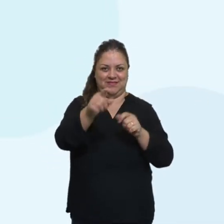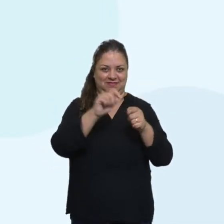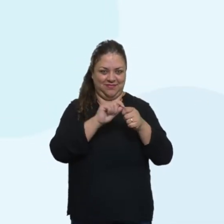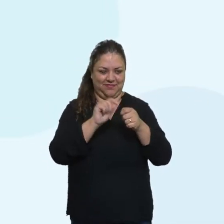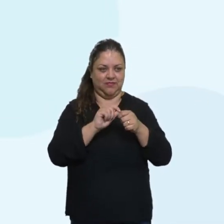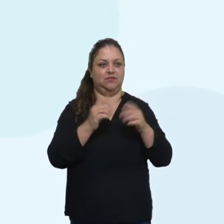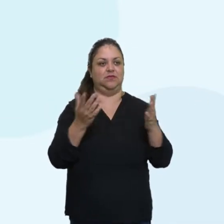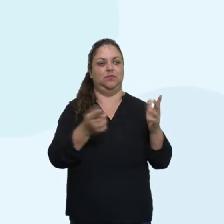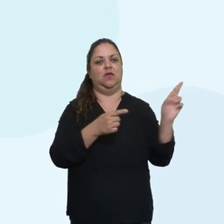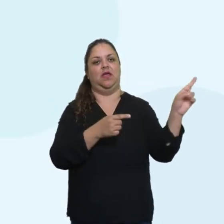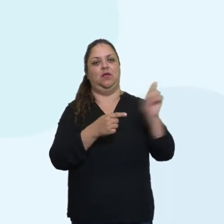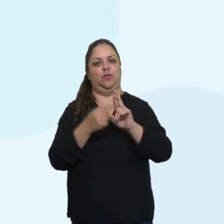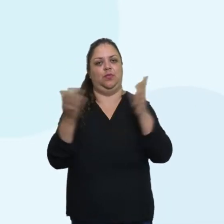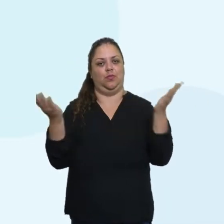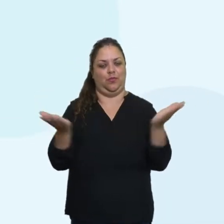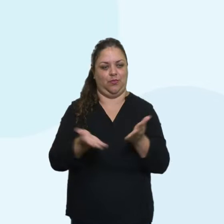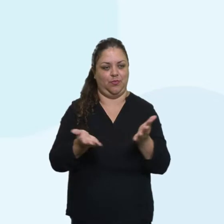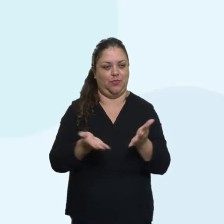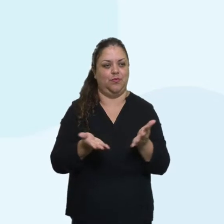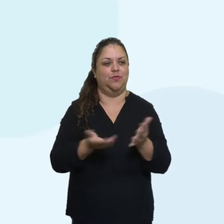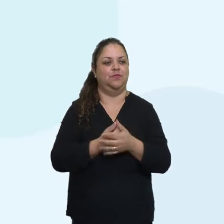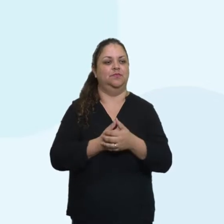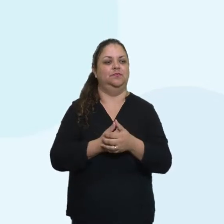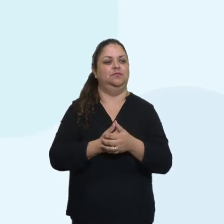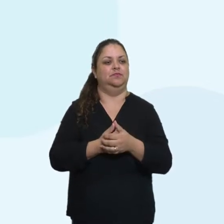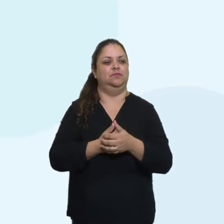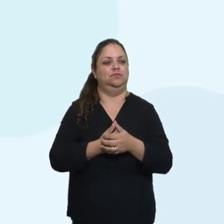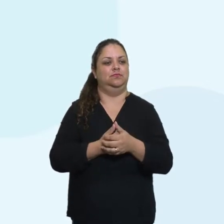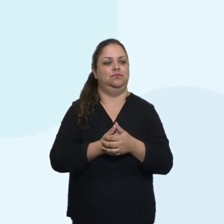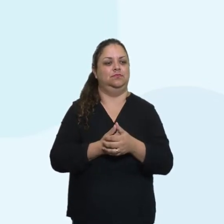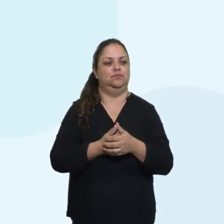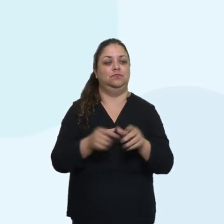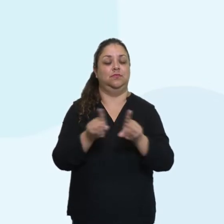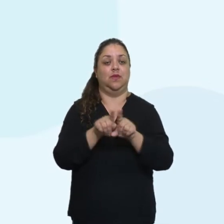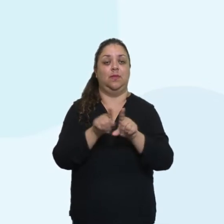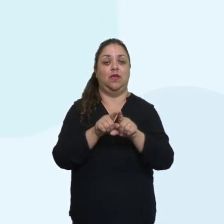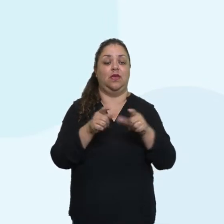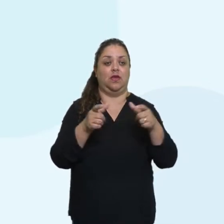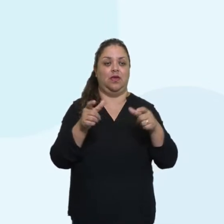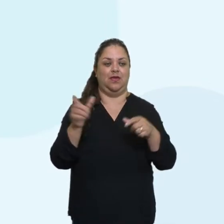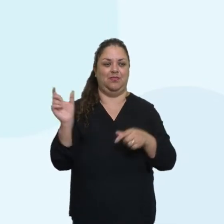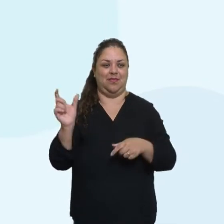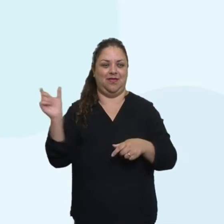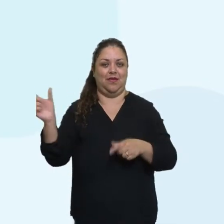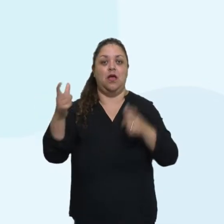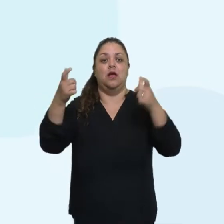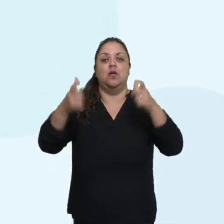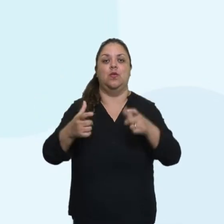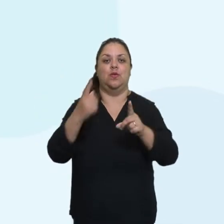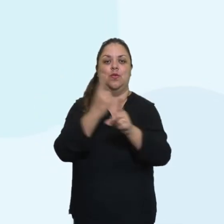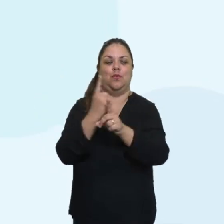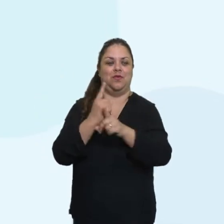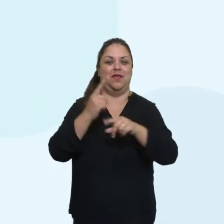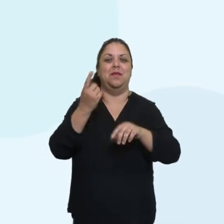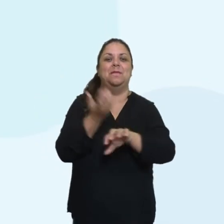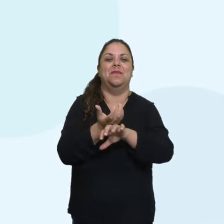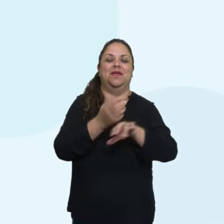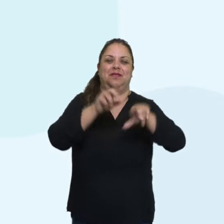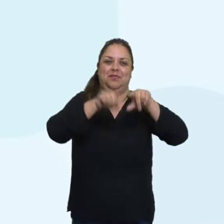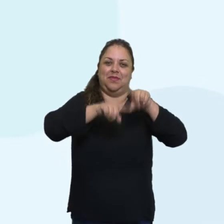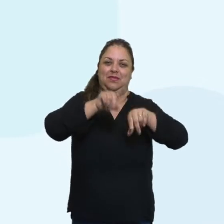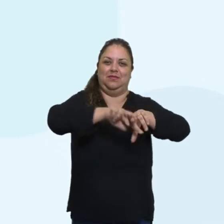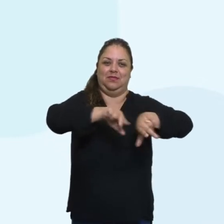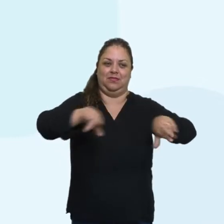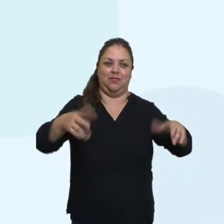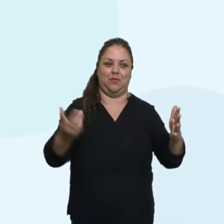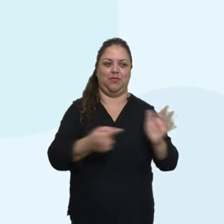rede um pouquinho algumas semanas atrás né o onde encontro né o material daí a gente vai falar um pouquinho